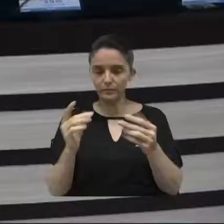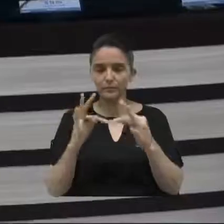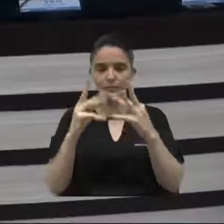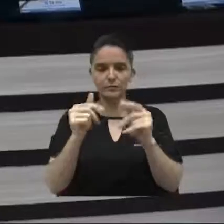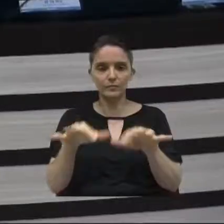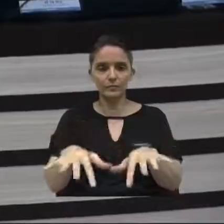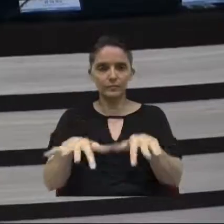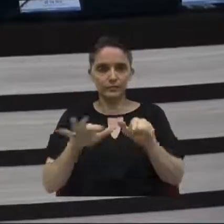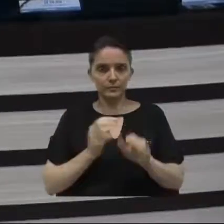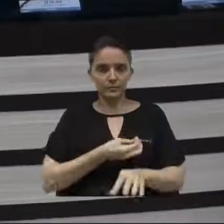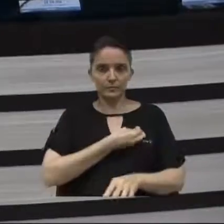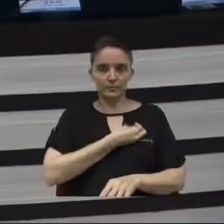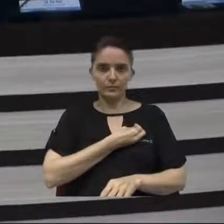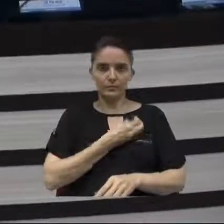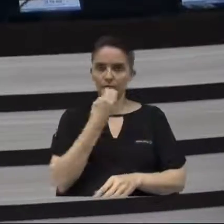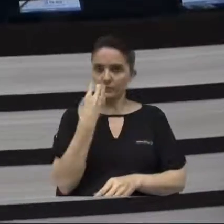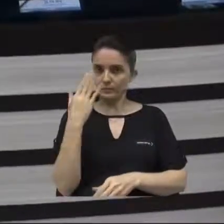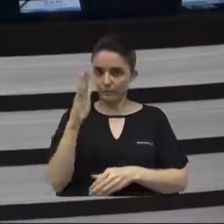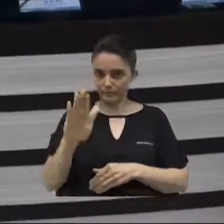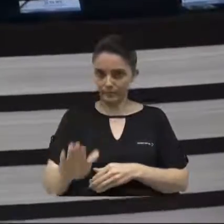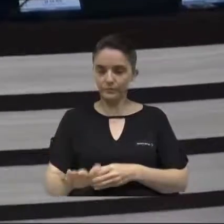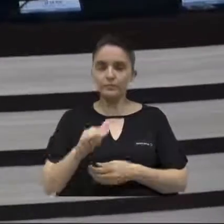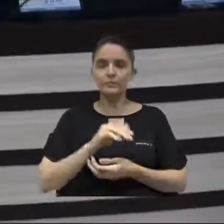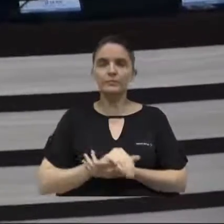presentes, boa tarde.